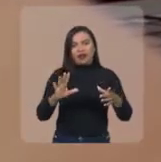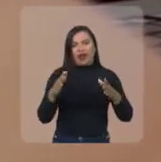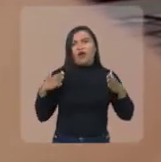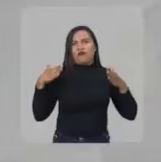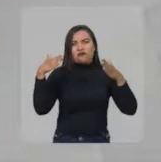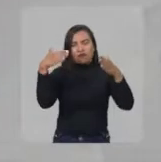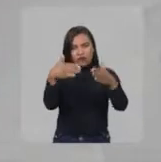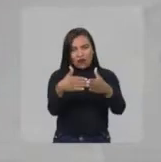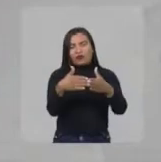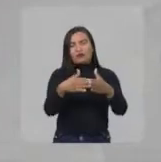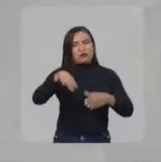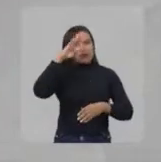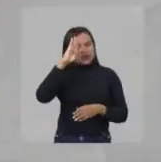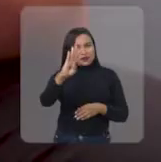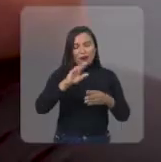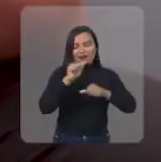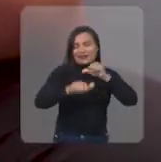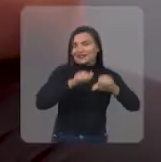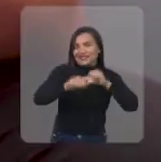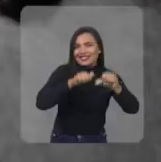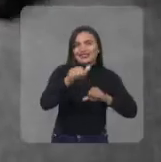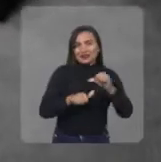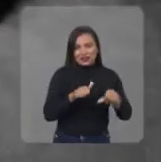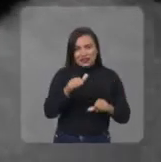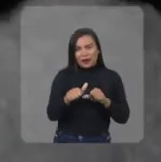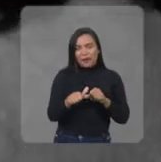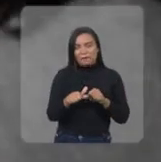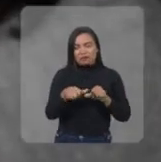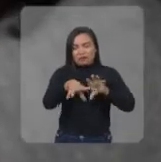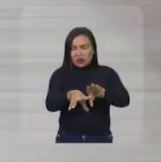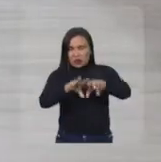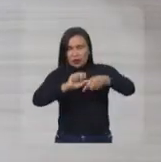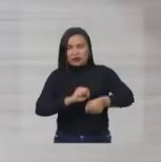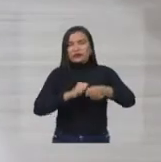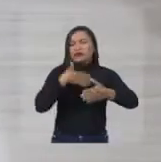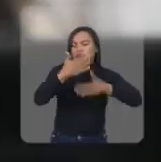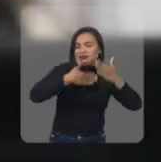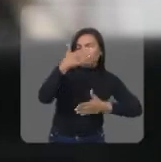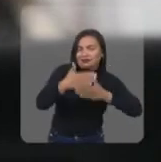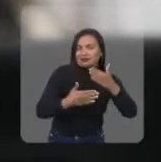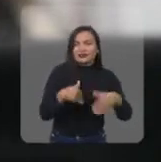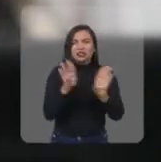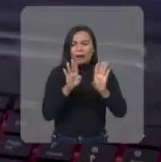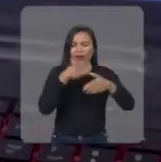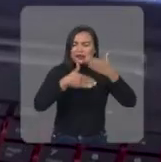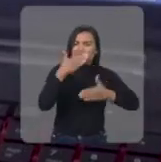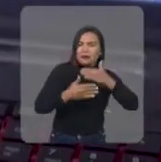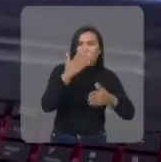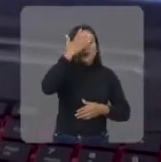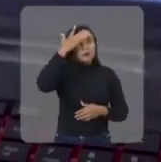principalmente rumo à transformação, aprimoramento profissional, crescimento pessoal.